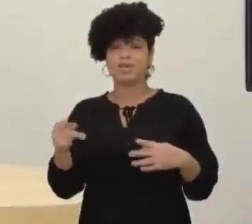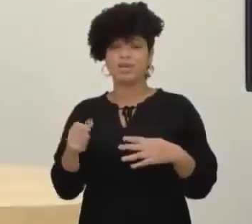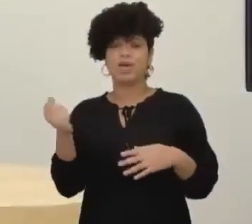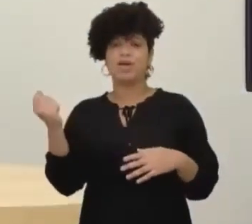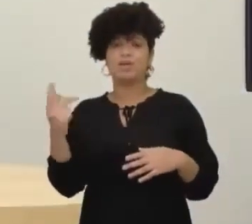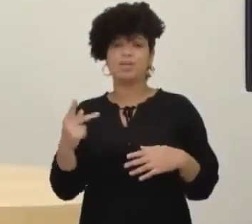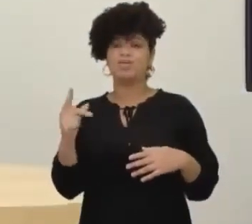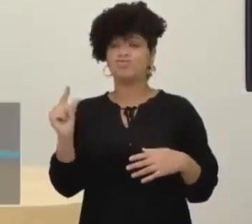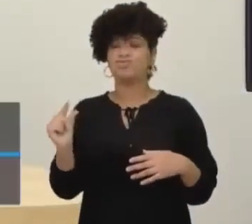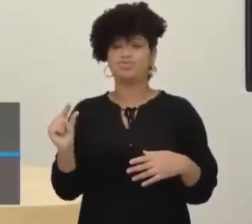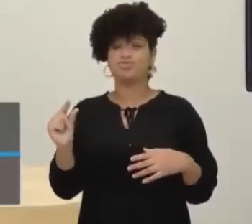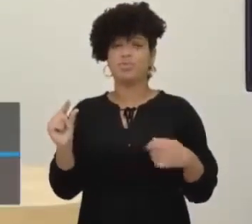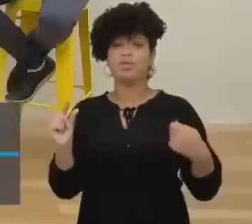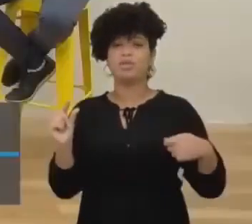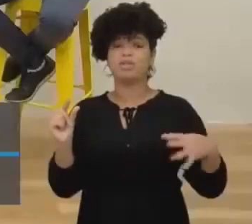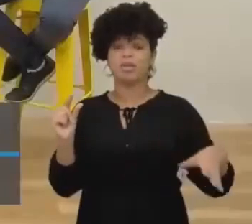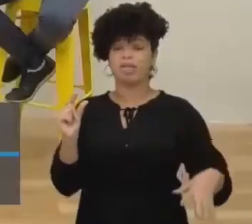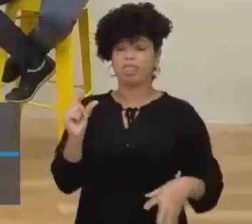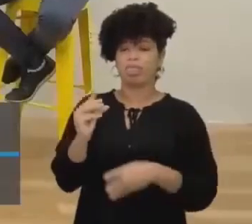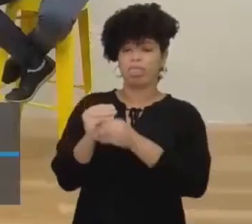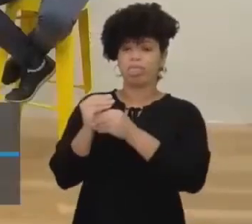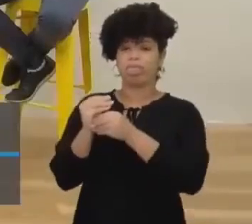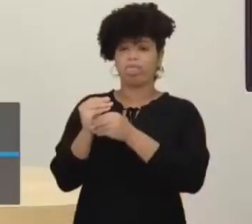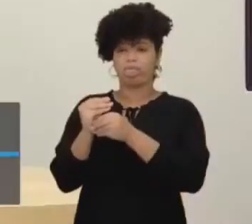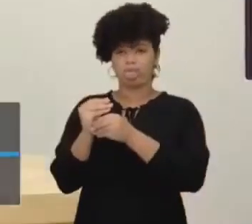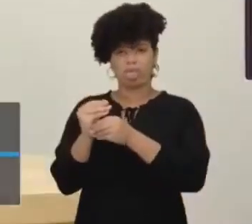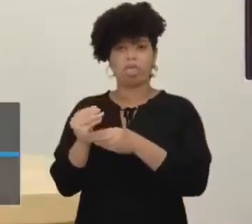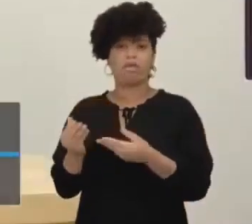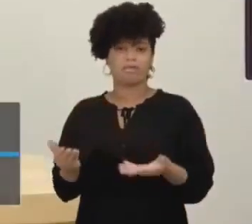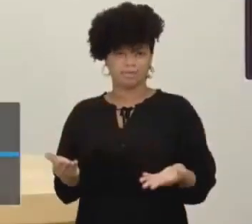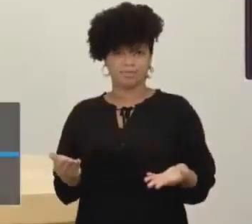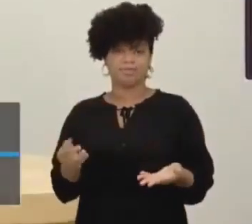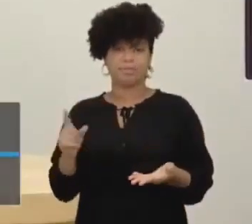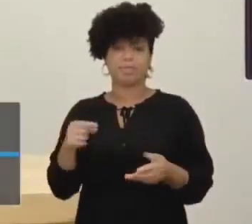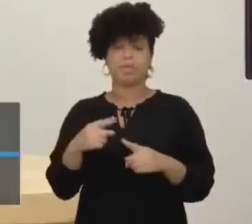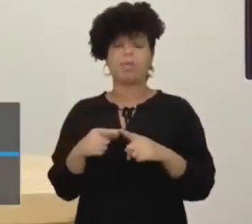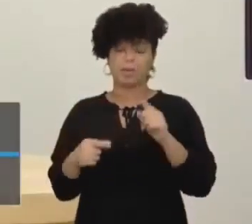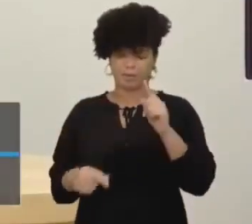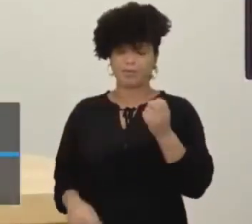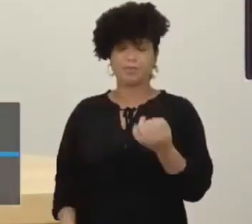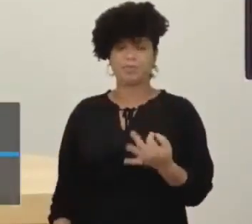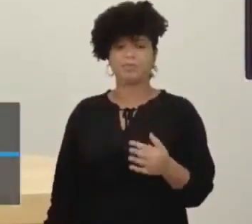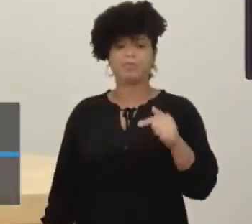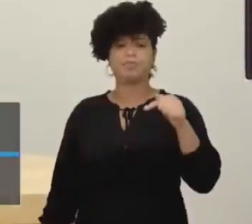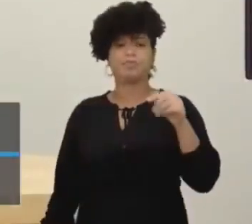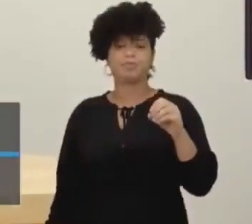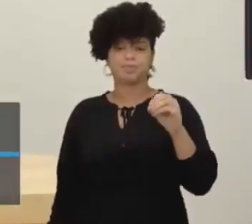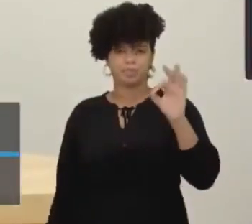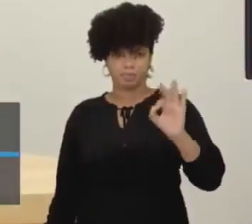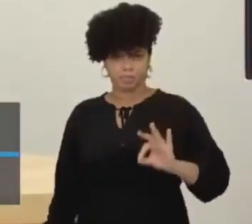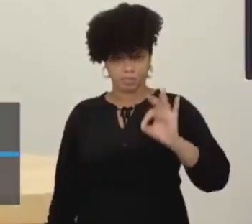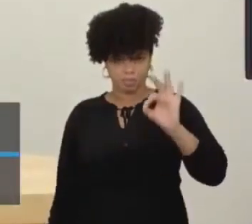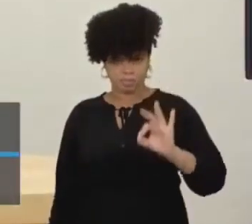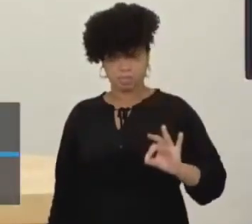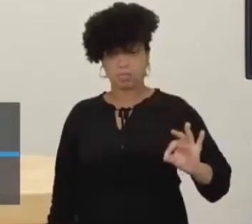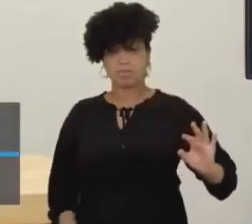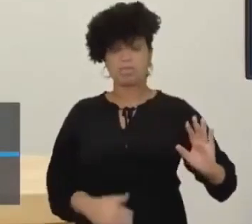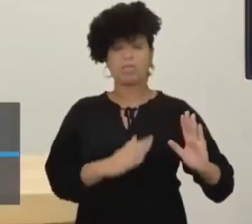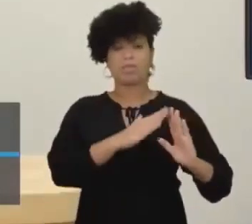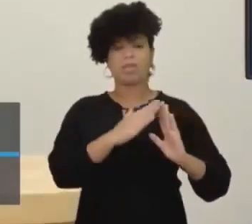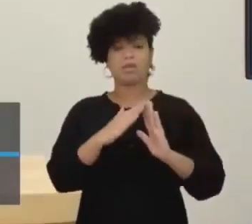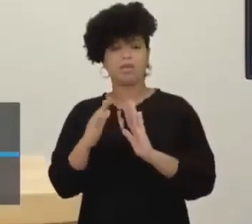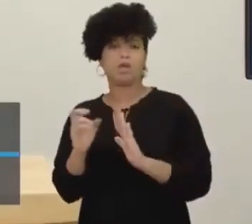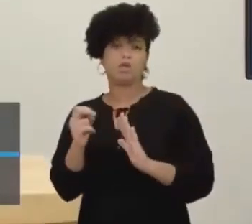um valor e manter fazer o cumprimento porque 70% dos domicílios do Brasil